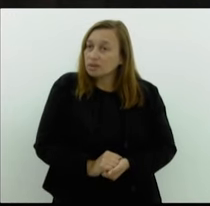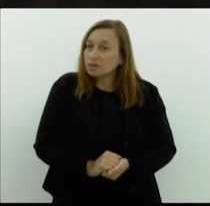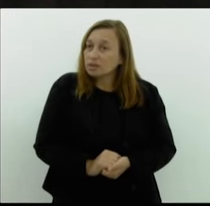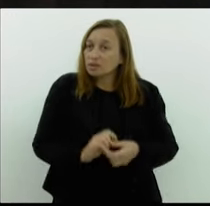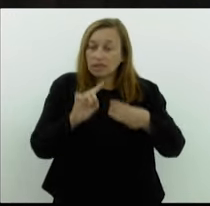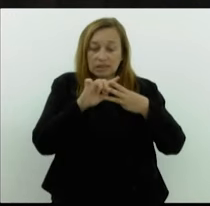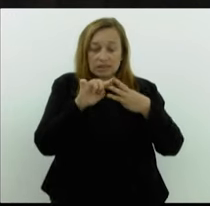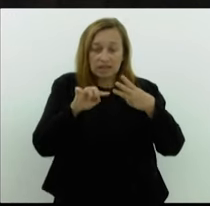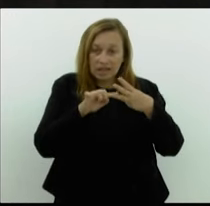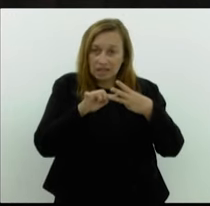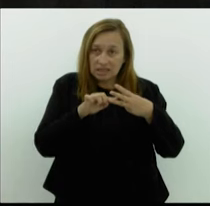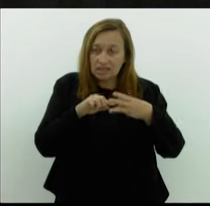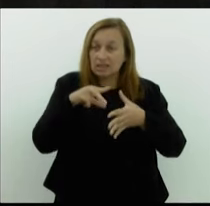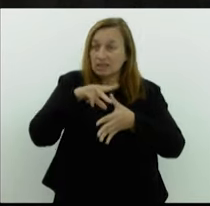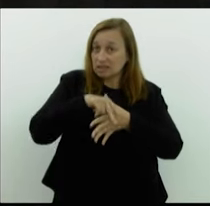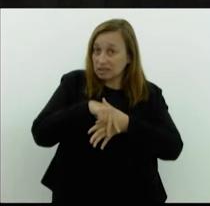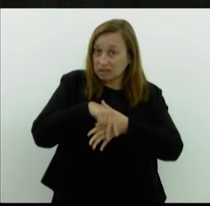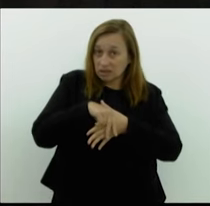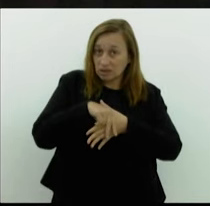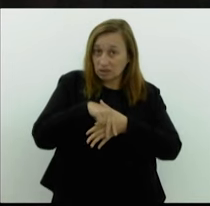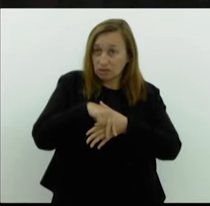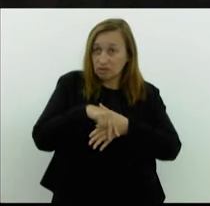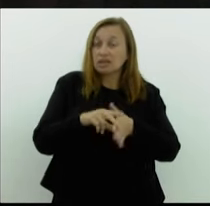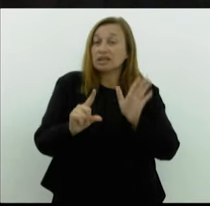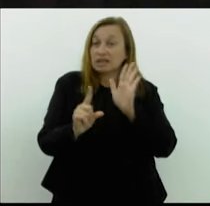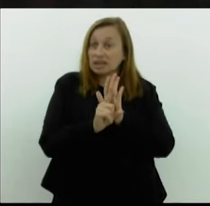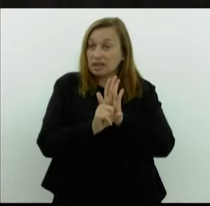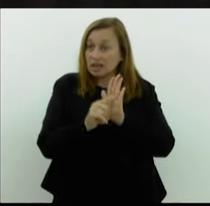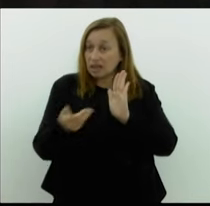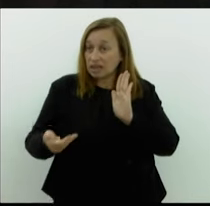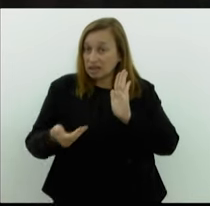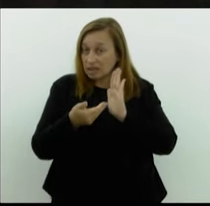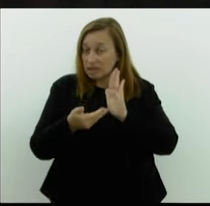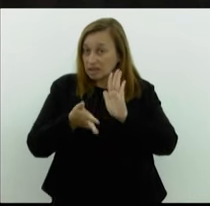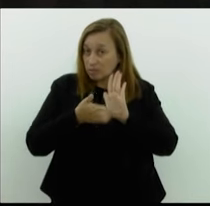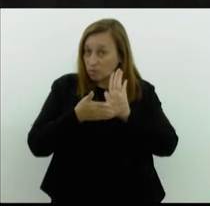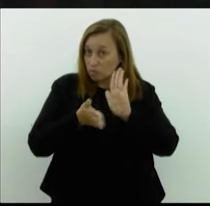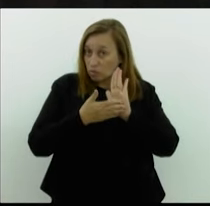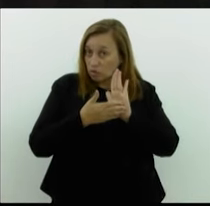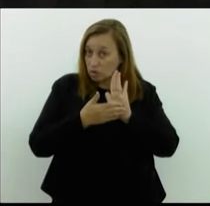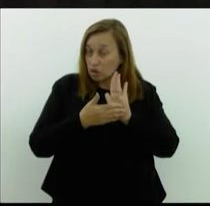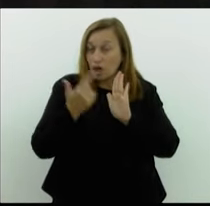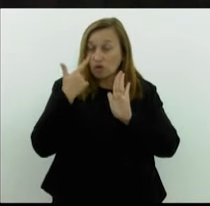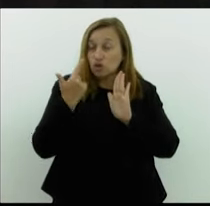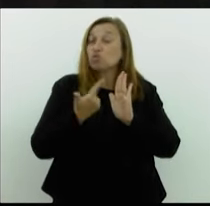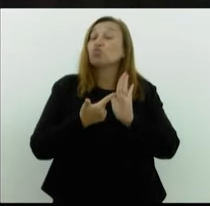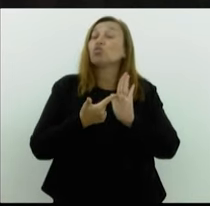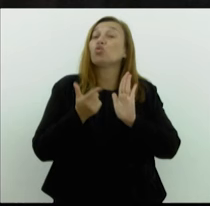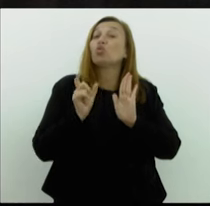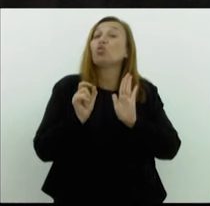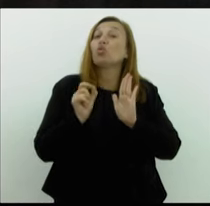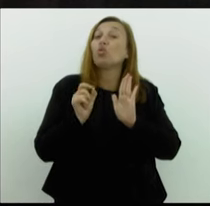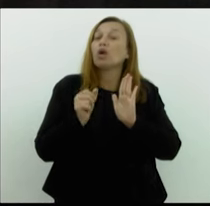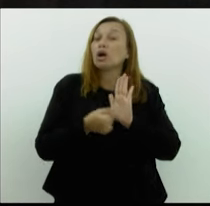três incisos dessa legislação aqui proposta, visto